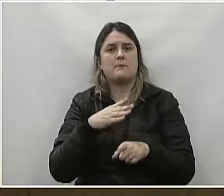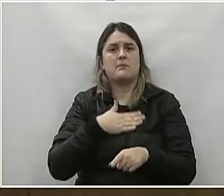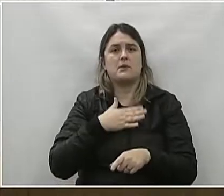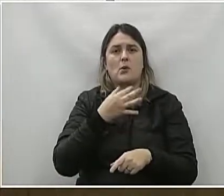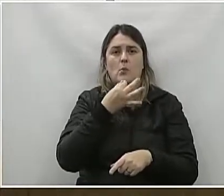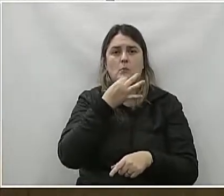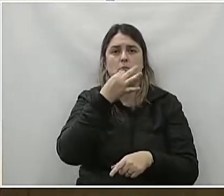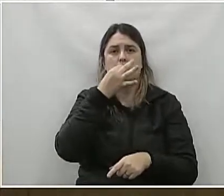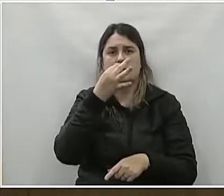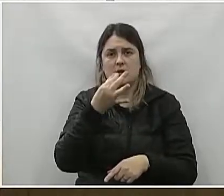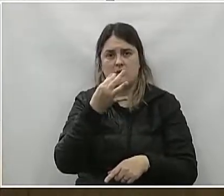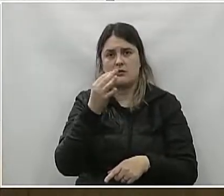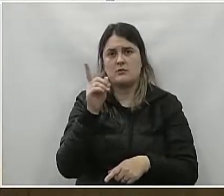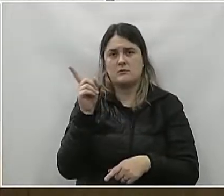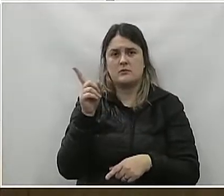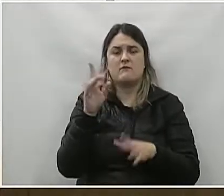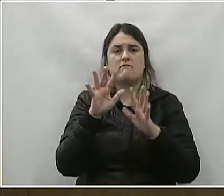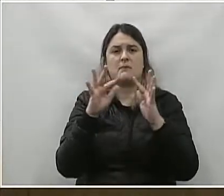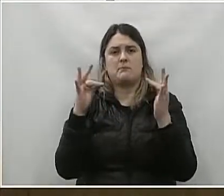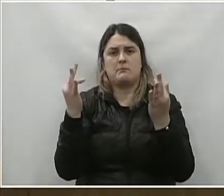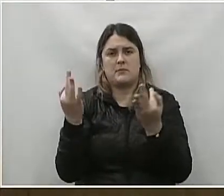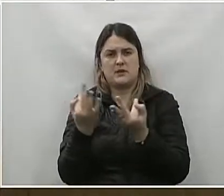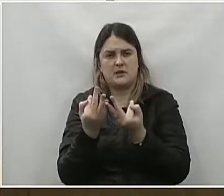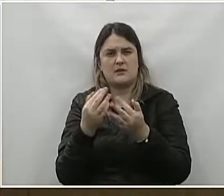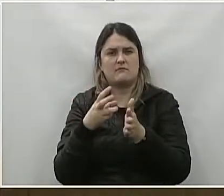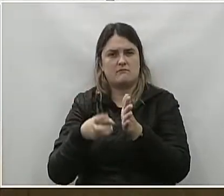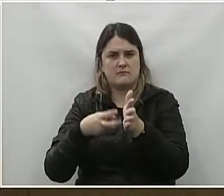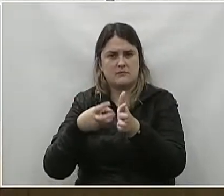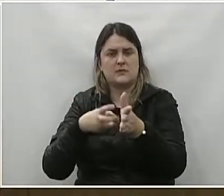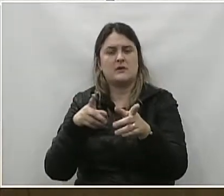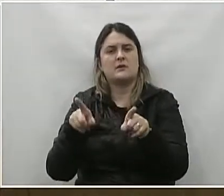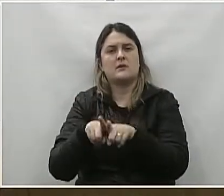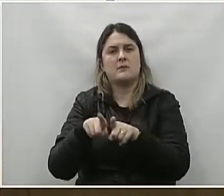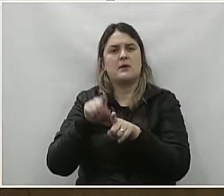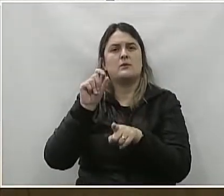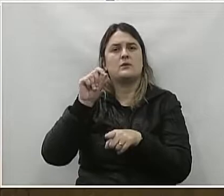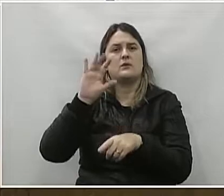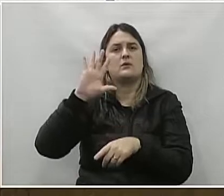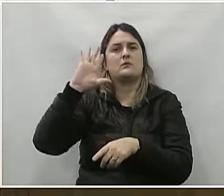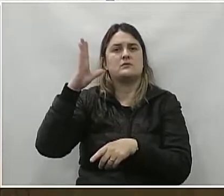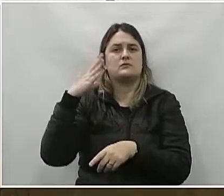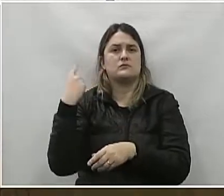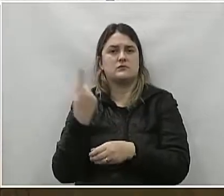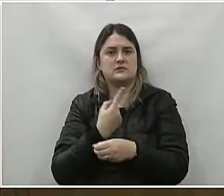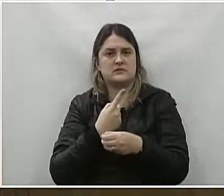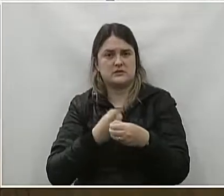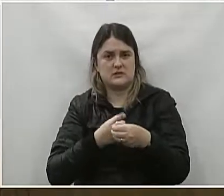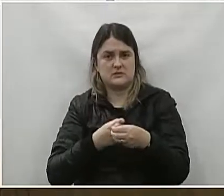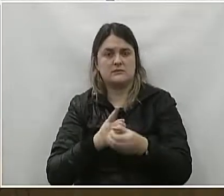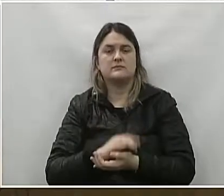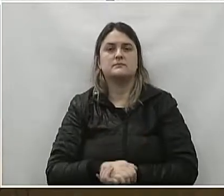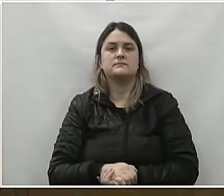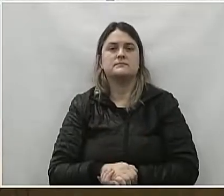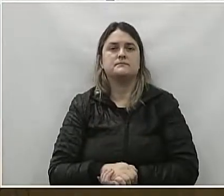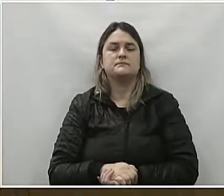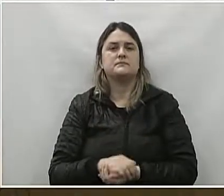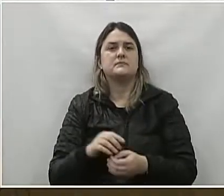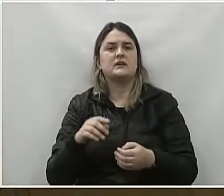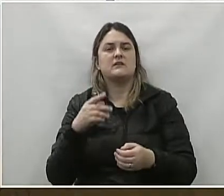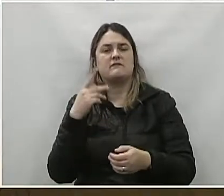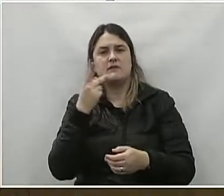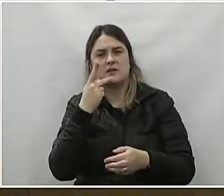posicionamento referente a essas famílias, referente a essa situação que vem acontecendo em nossa cidade e referente,